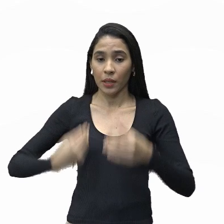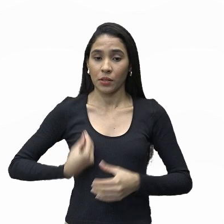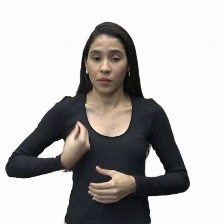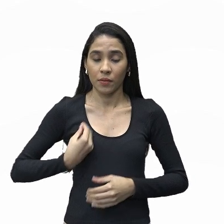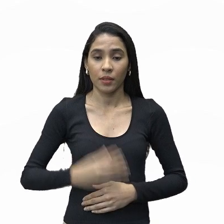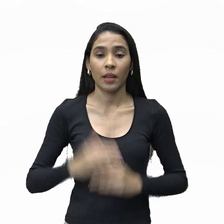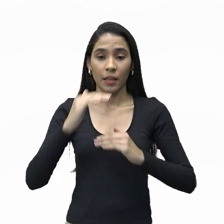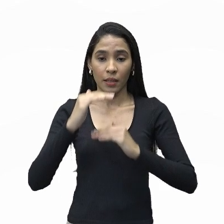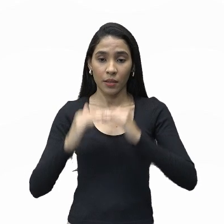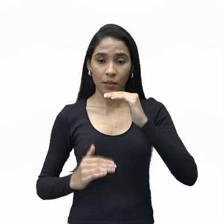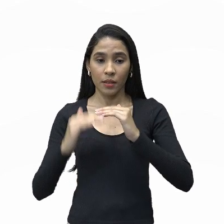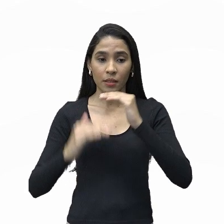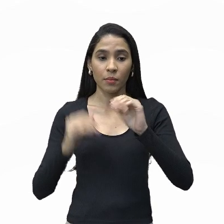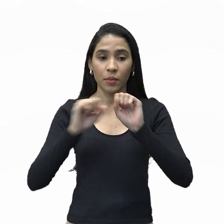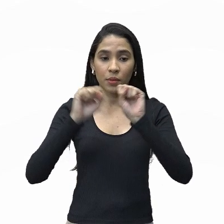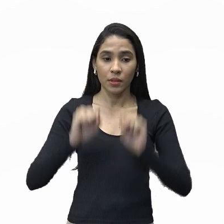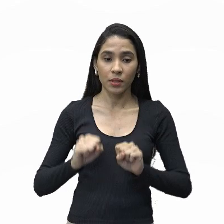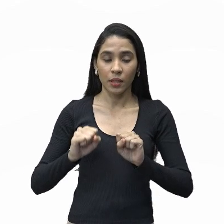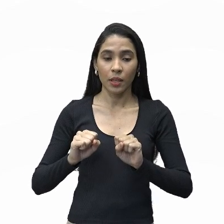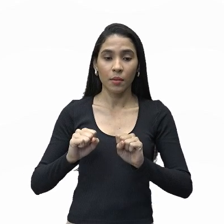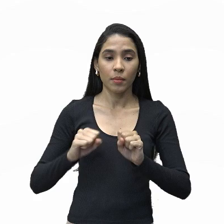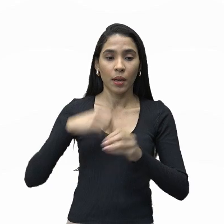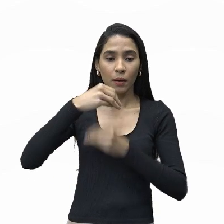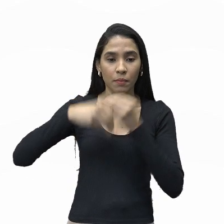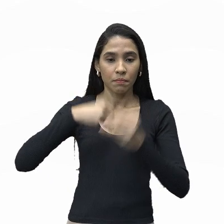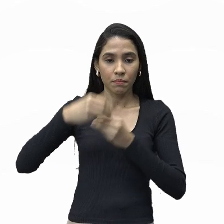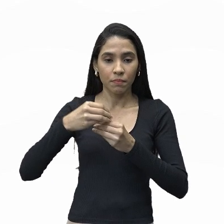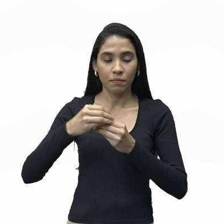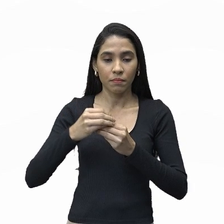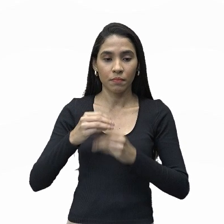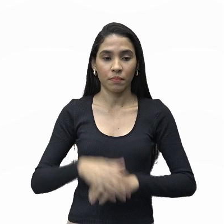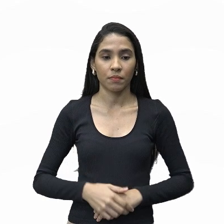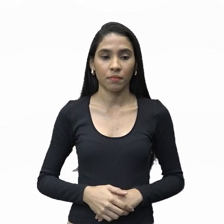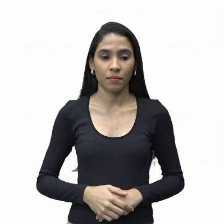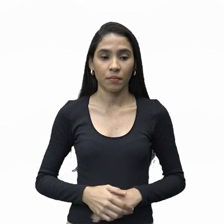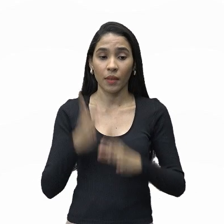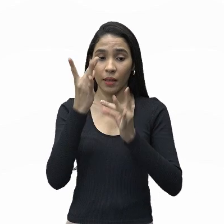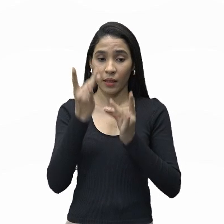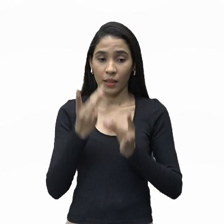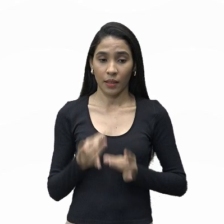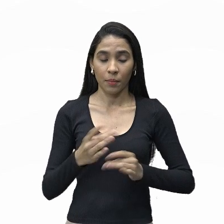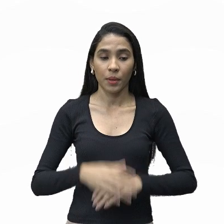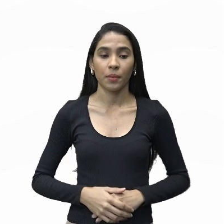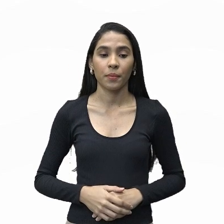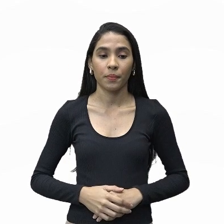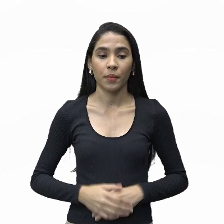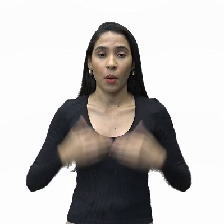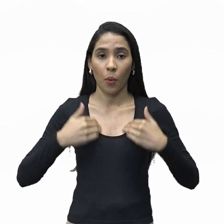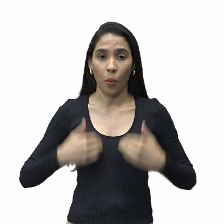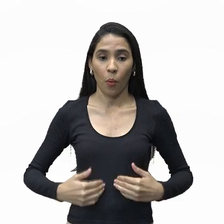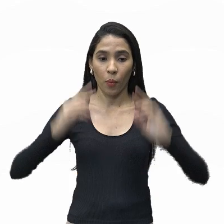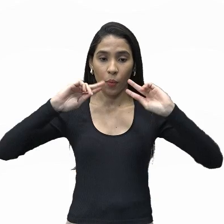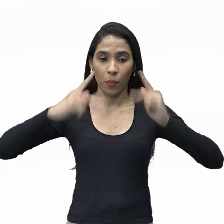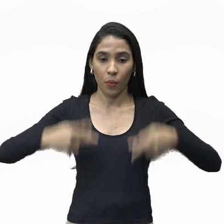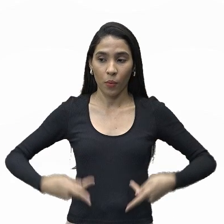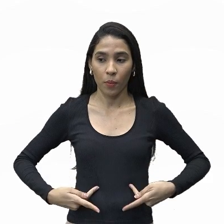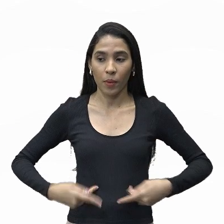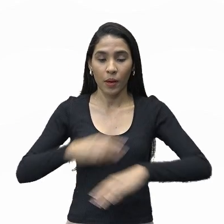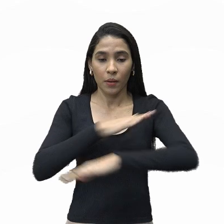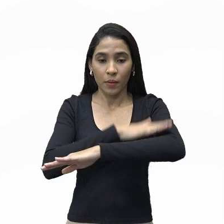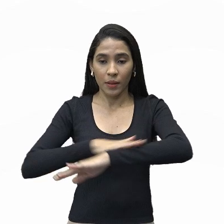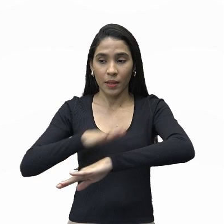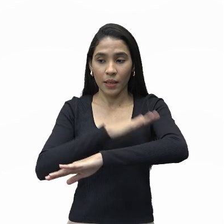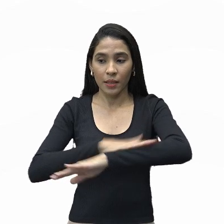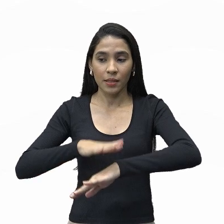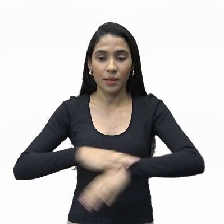vivos, desequilíbrio em sistemas envolvendo diferentes variáveis e o detalhamento: corpo humano,